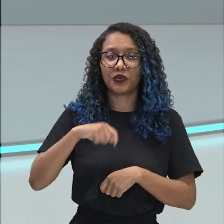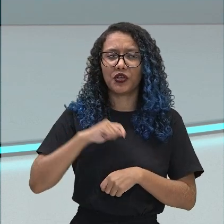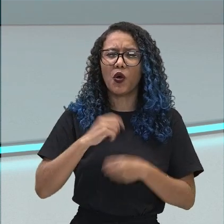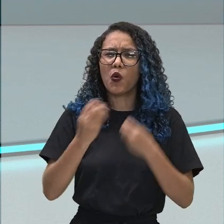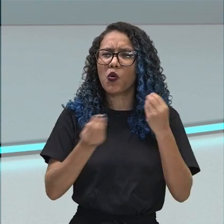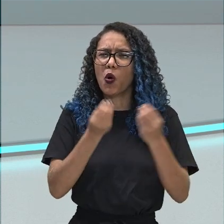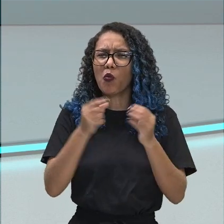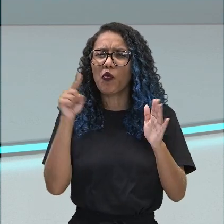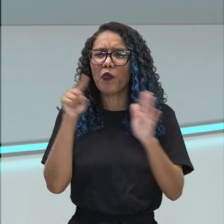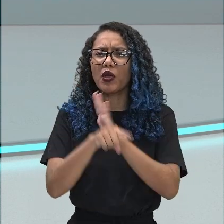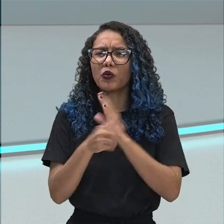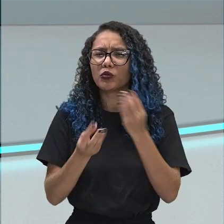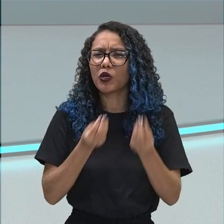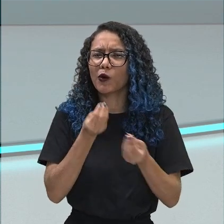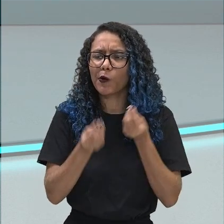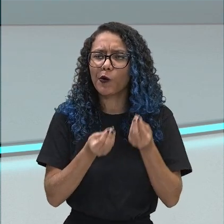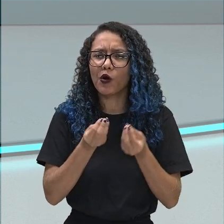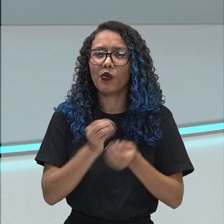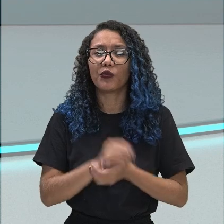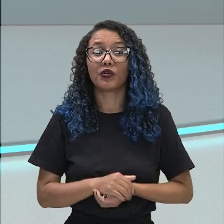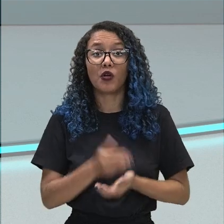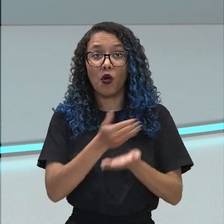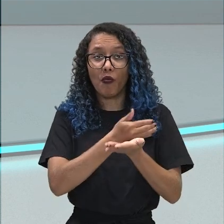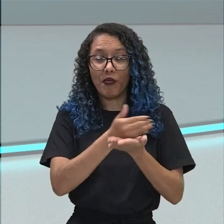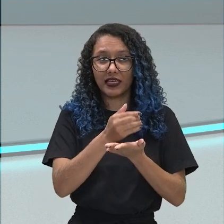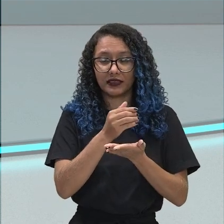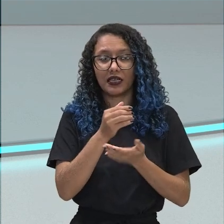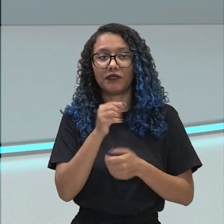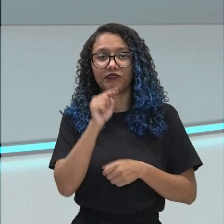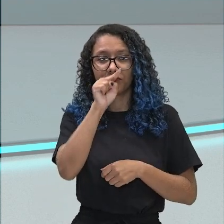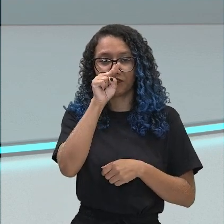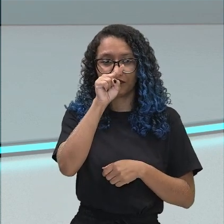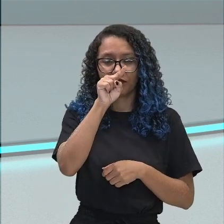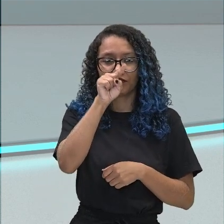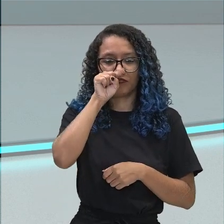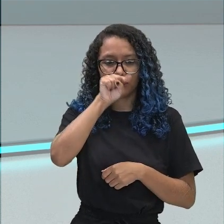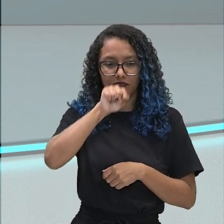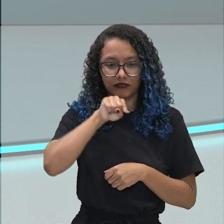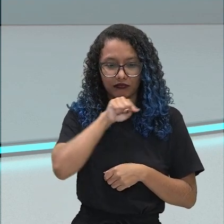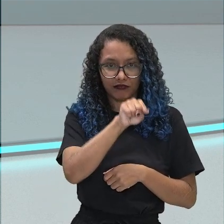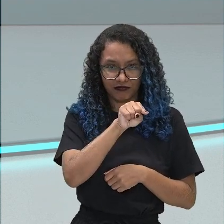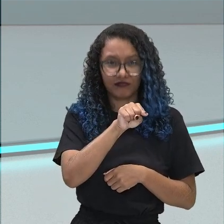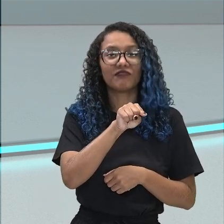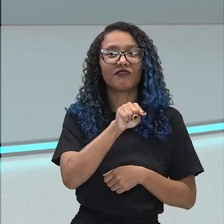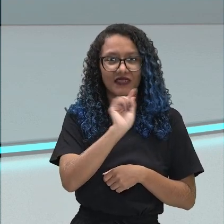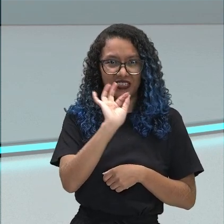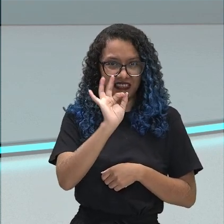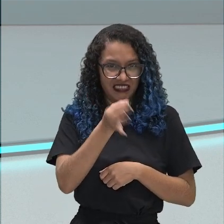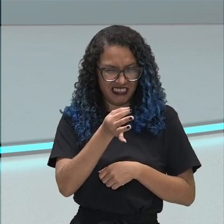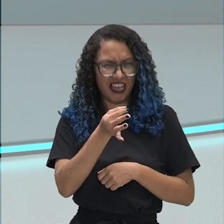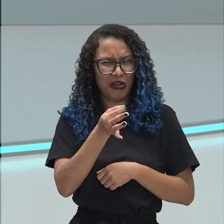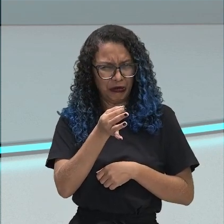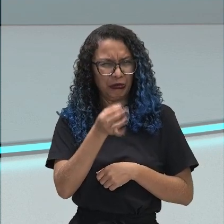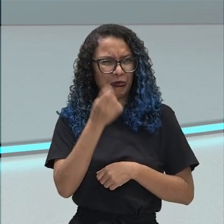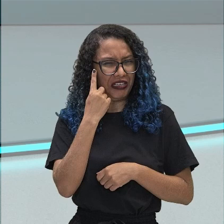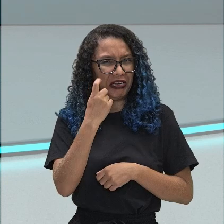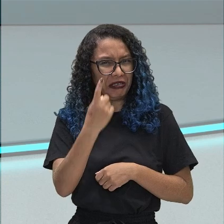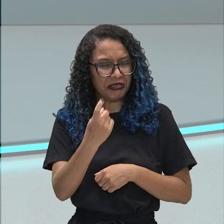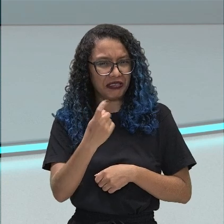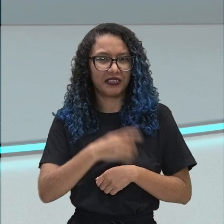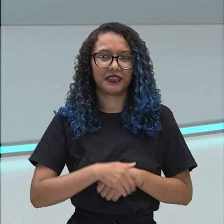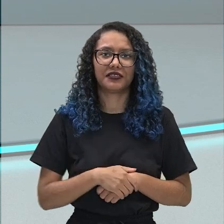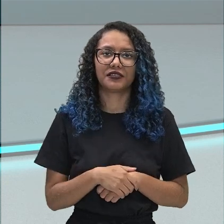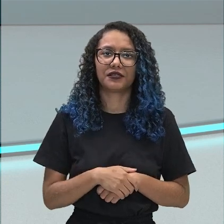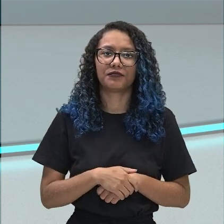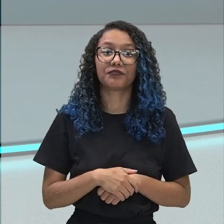pergunta. Começa com um ponto interrogativo de cabeça para baixo, de ponta cabeça. Interessante, né? Percebem